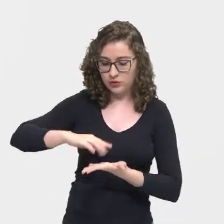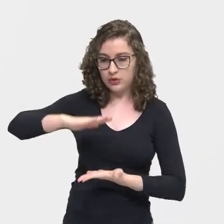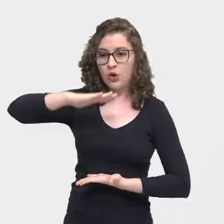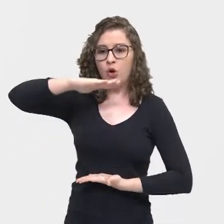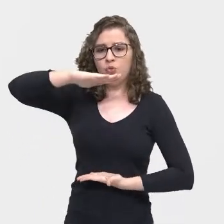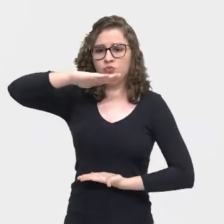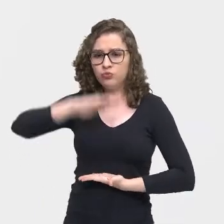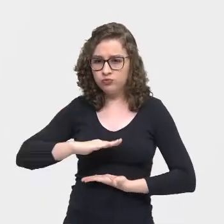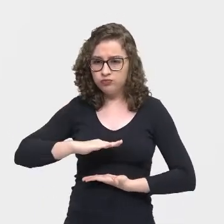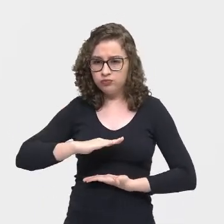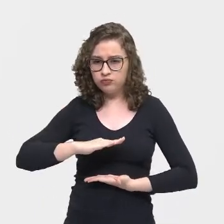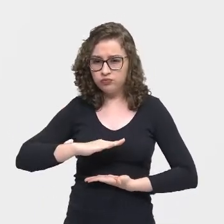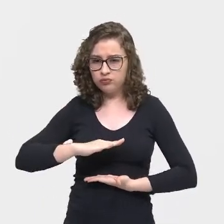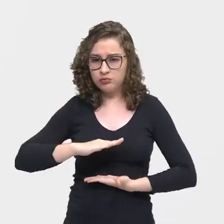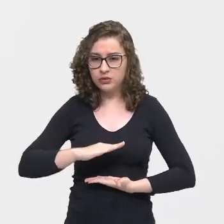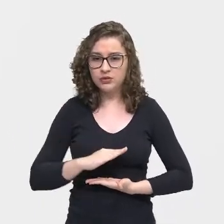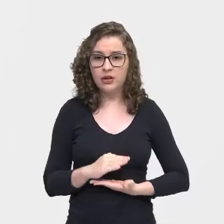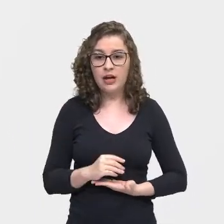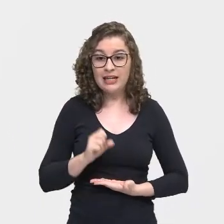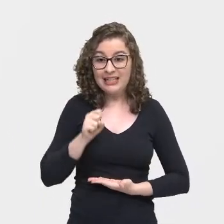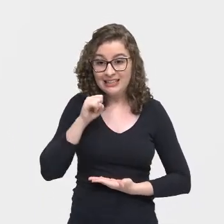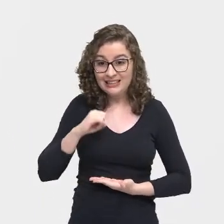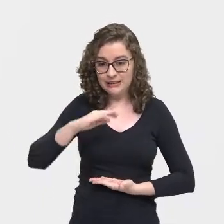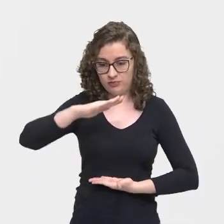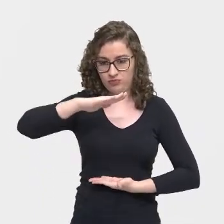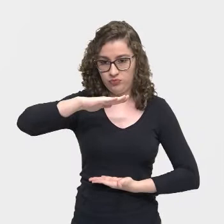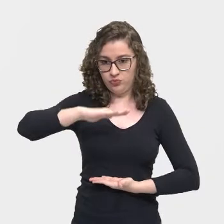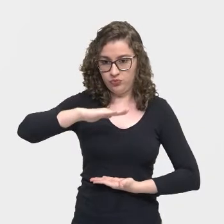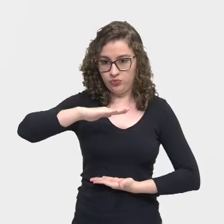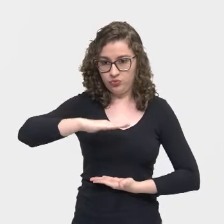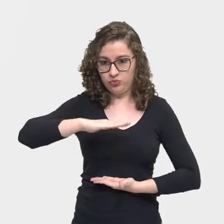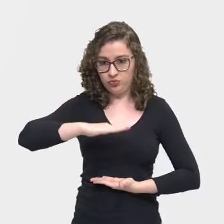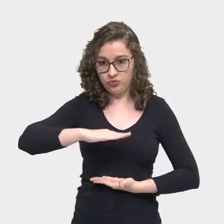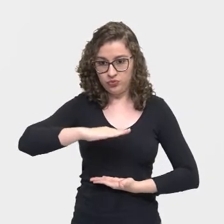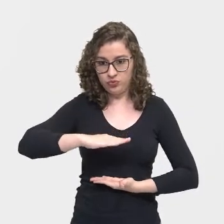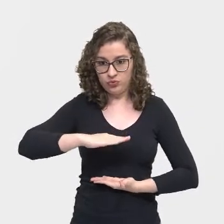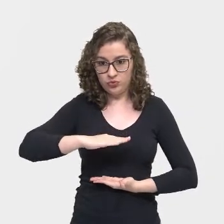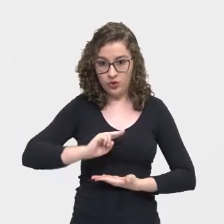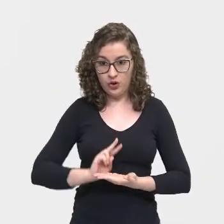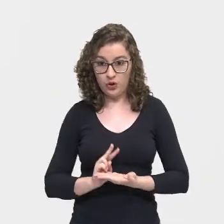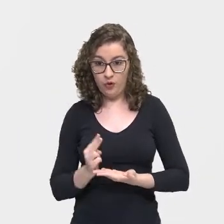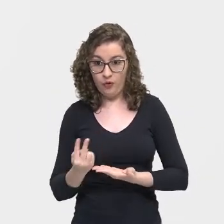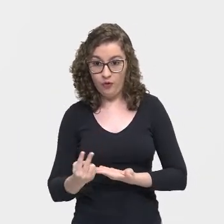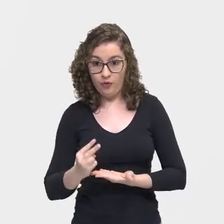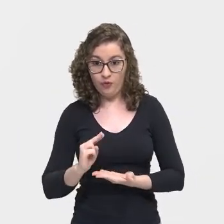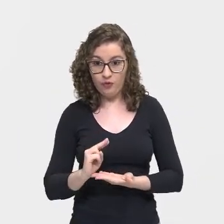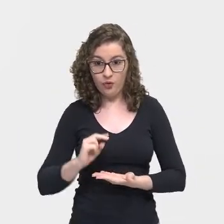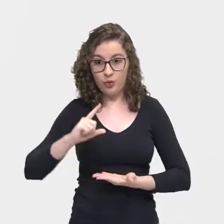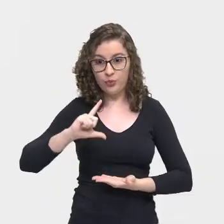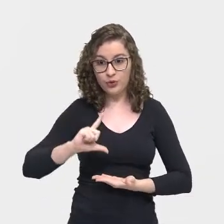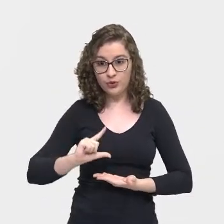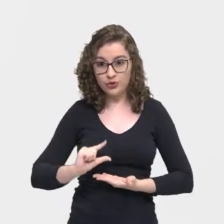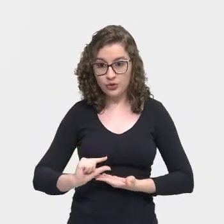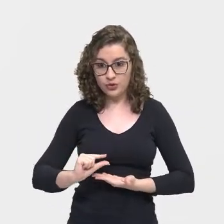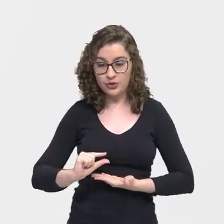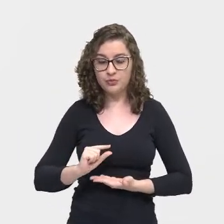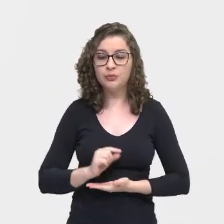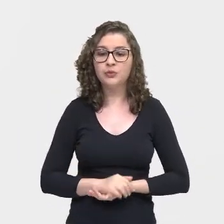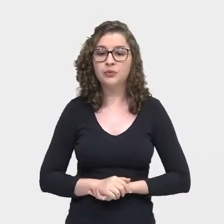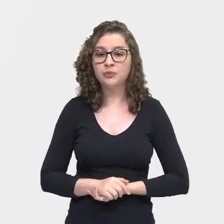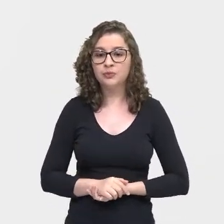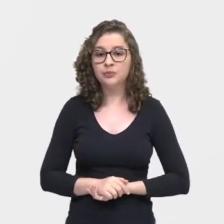área. Com o aumento da pressão de um recipiente, diminui o volume, né? A gente vai já ver um exemplo ali a